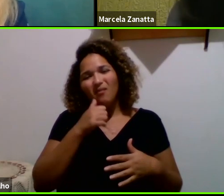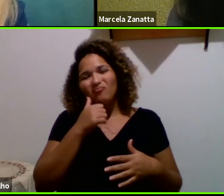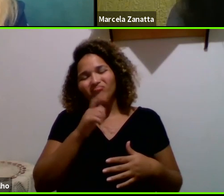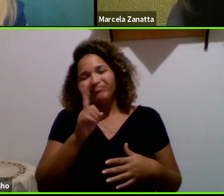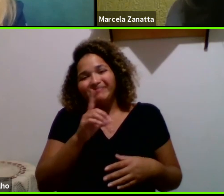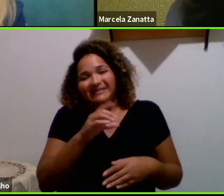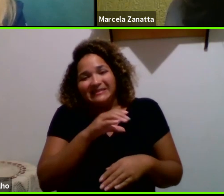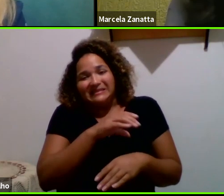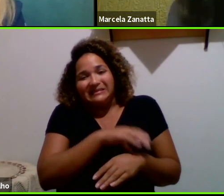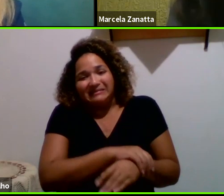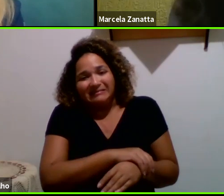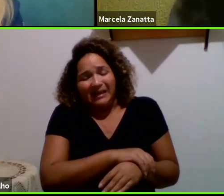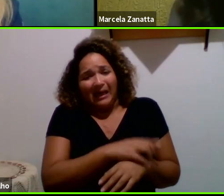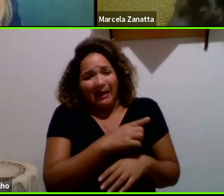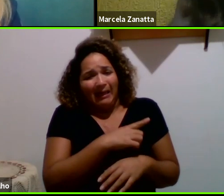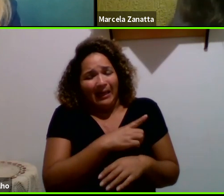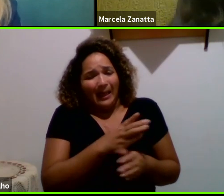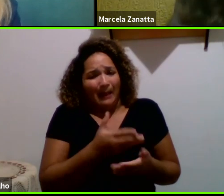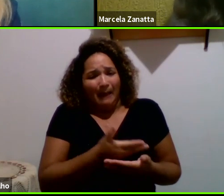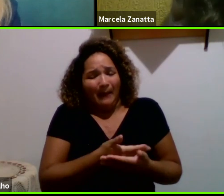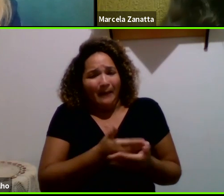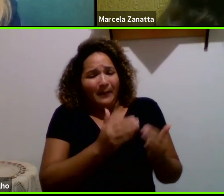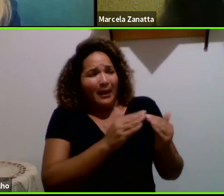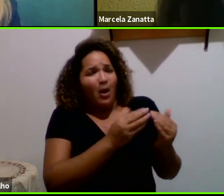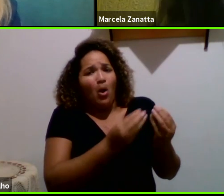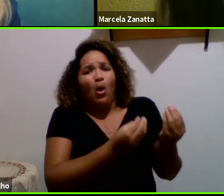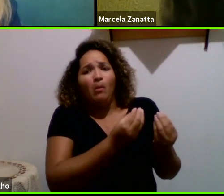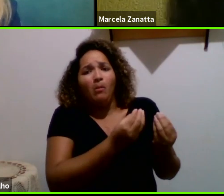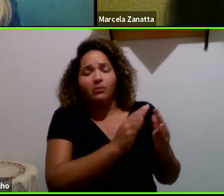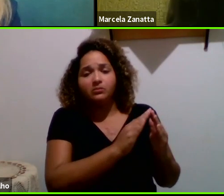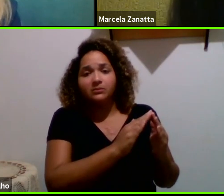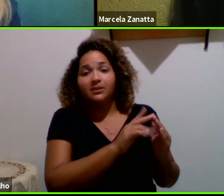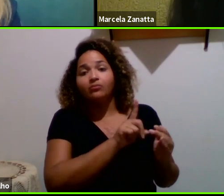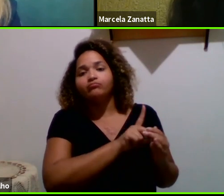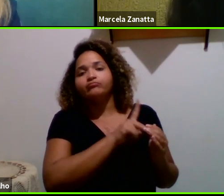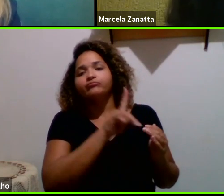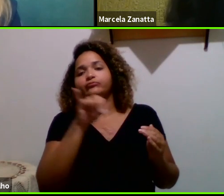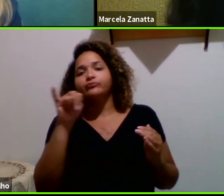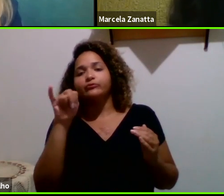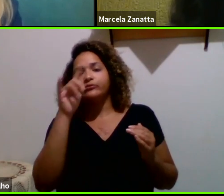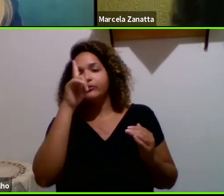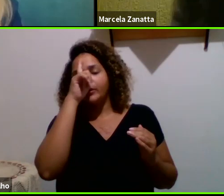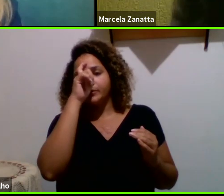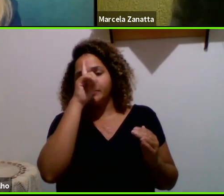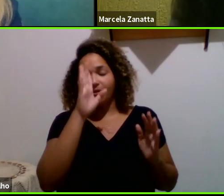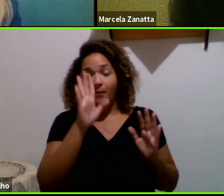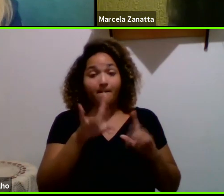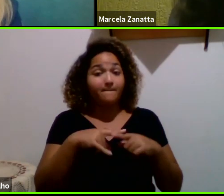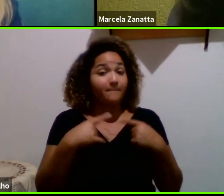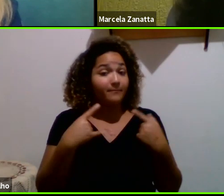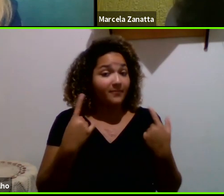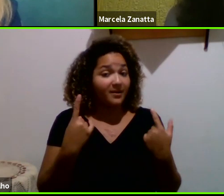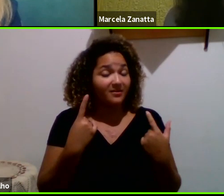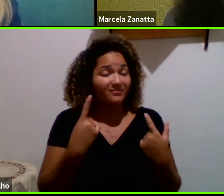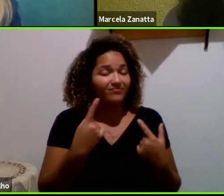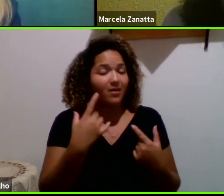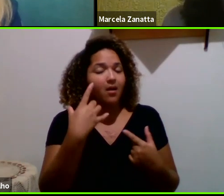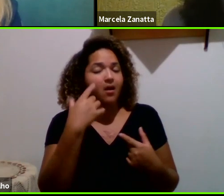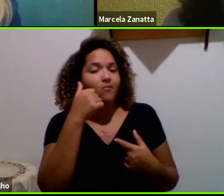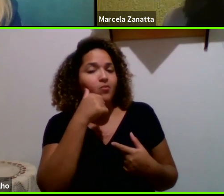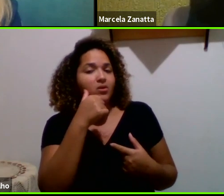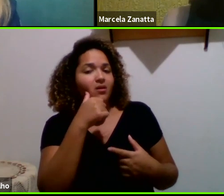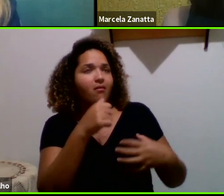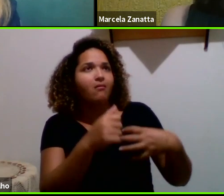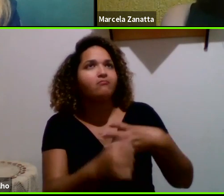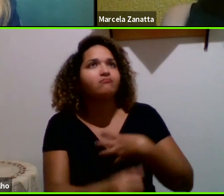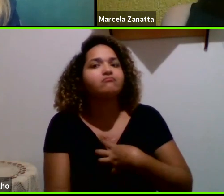casa. Então, assim, o parto em casa, ele tem que ser escolhido pelo motivo correto, sabe? Quando a mulher realmente entende que o parto, o